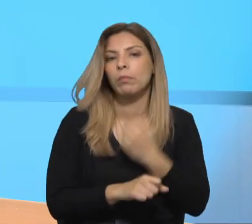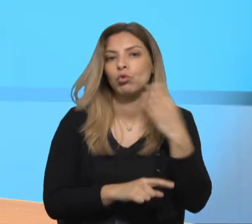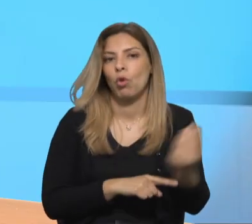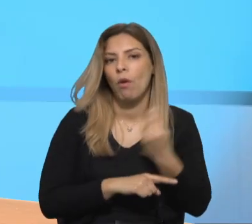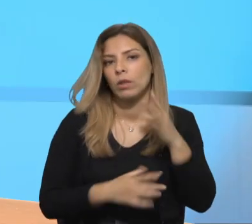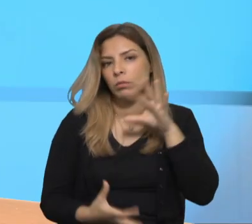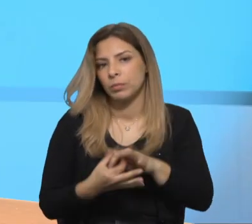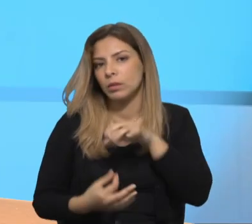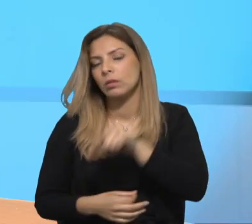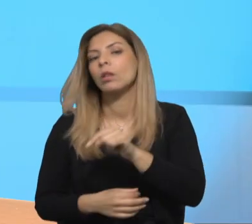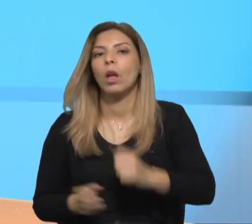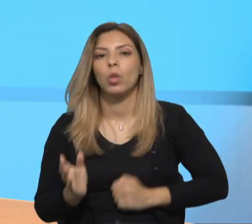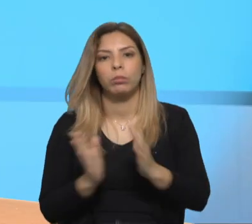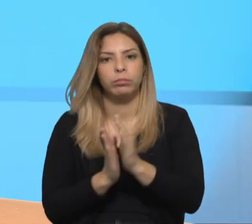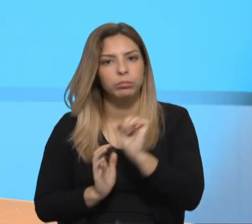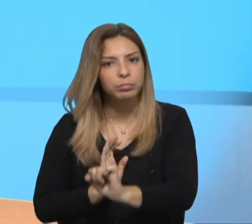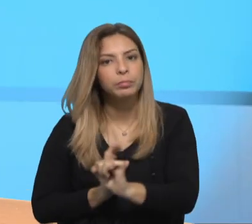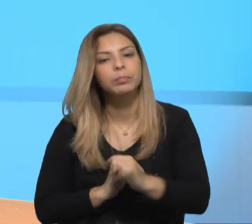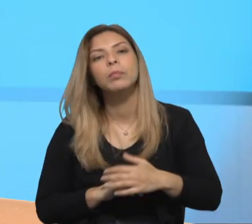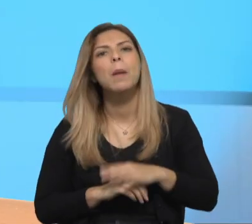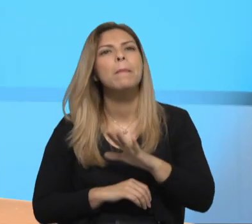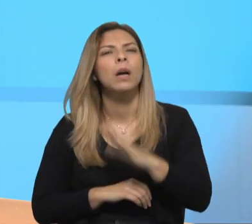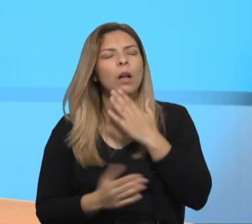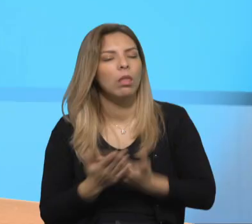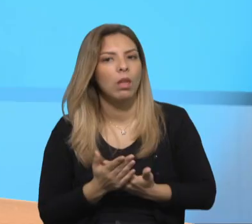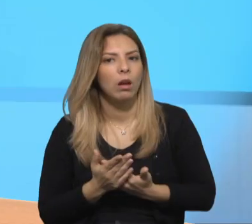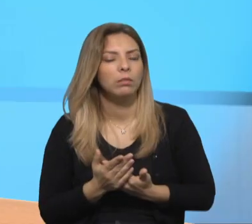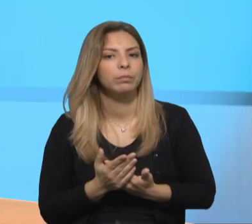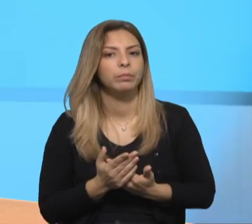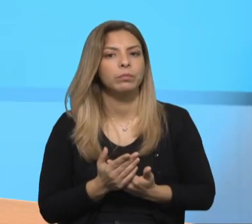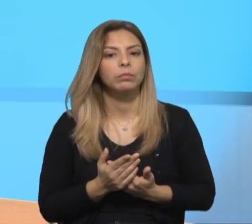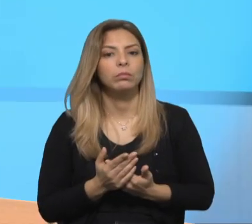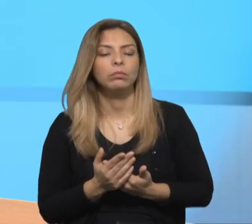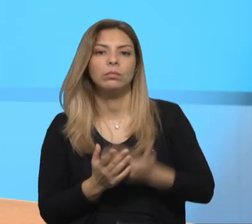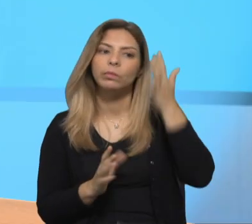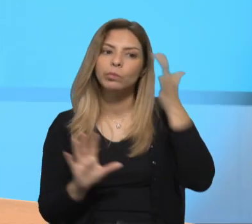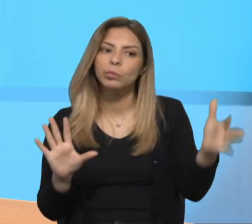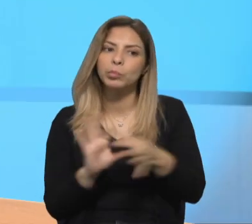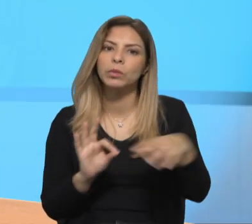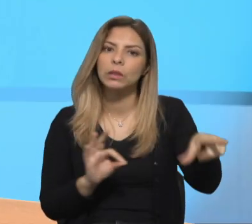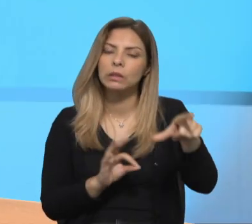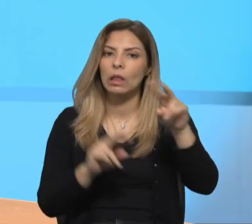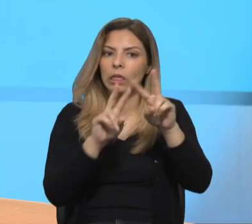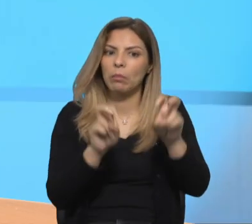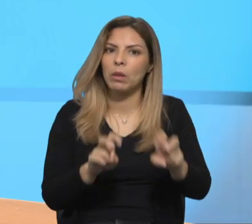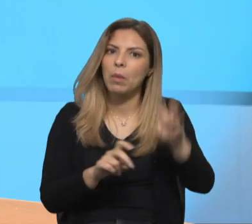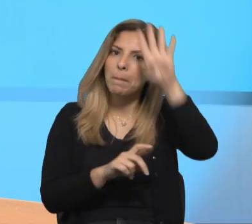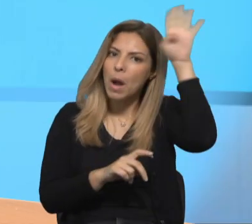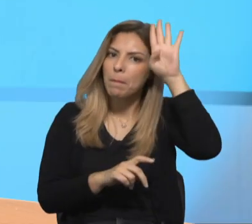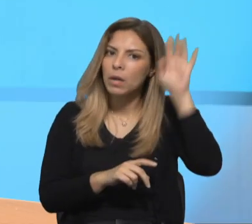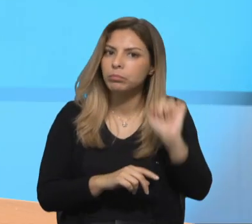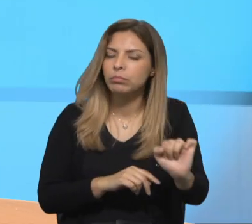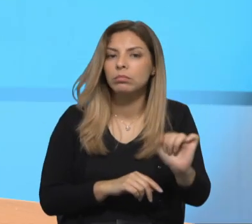Católica. É um percurso que o faz sintonizar com os temas do Papa Francisco, em que ele mais